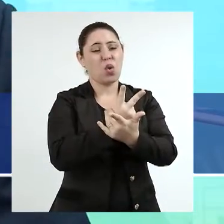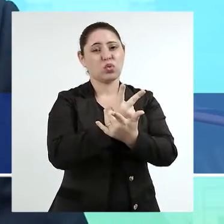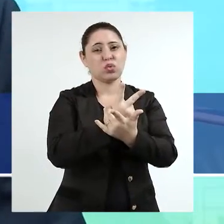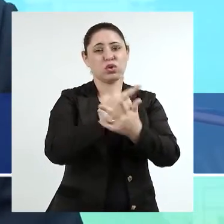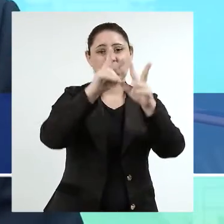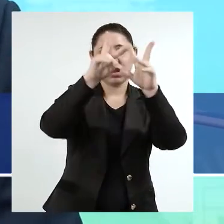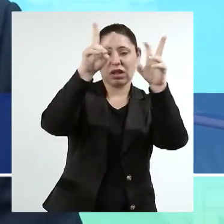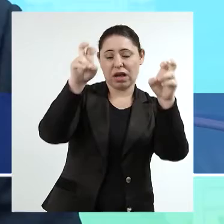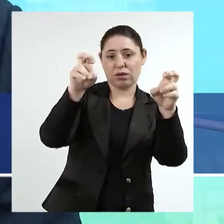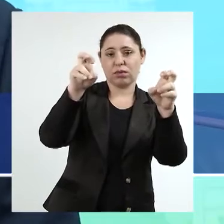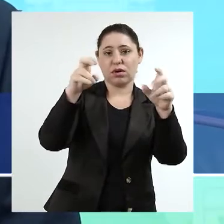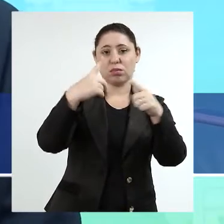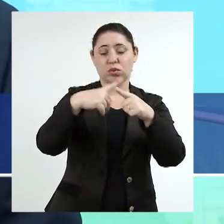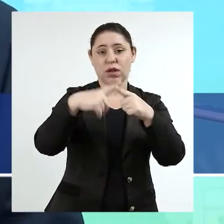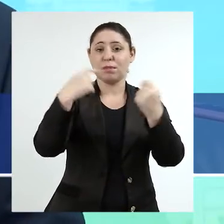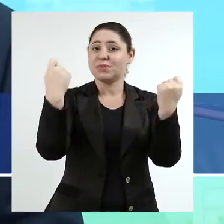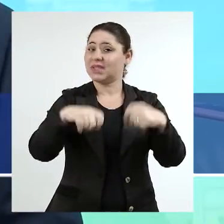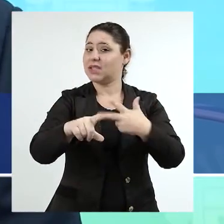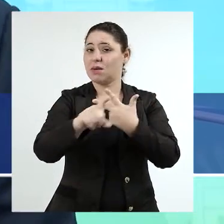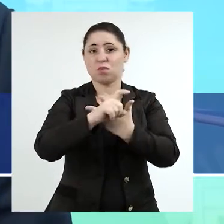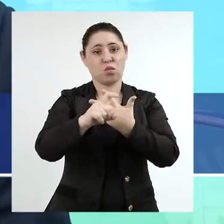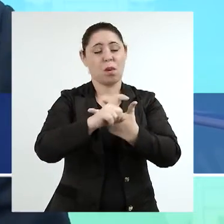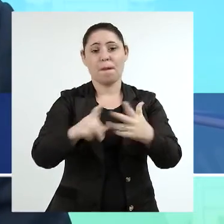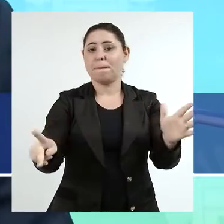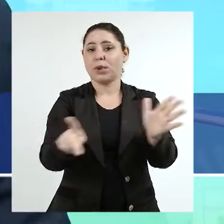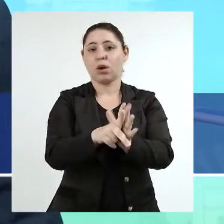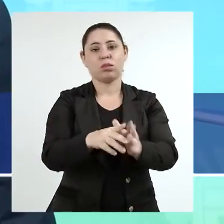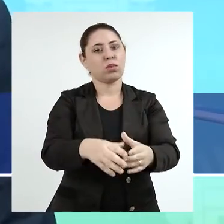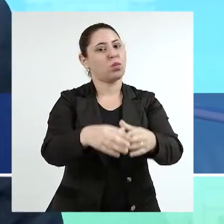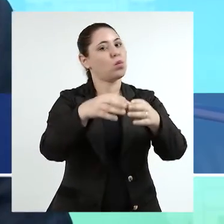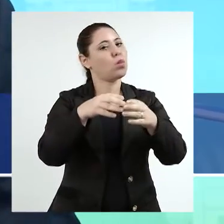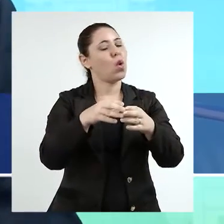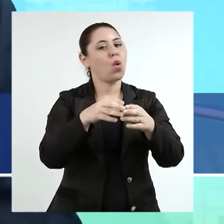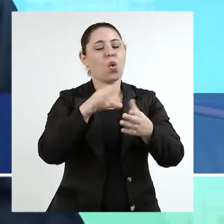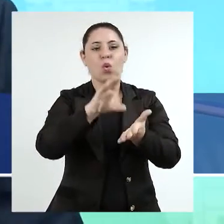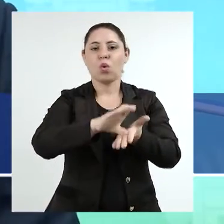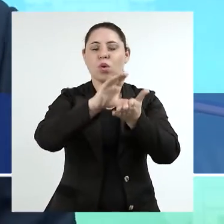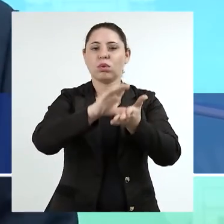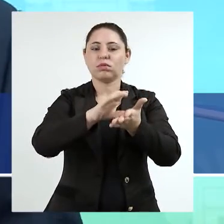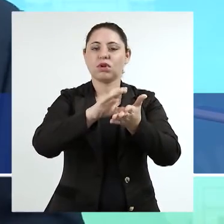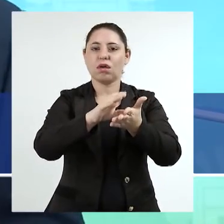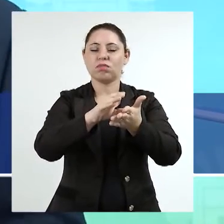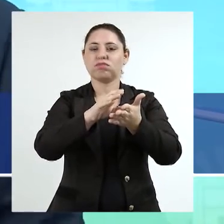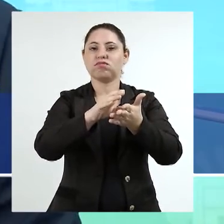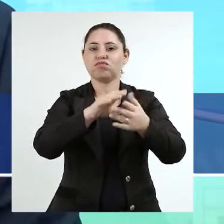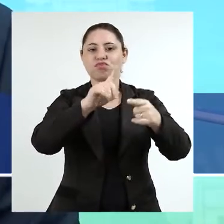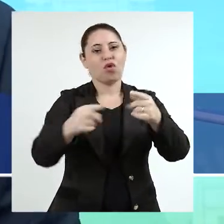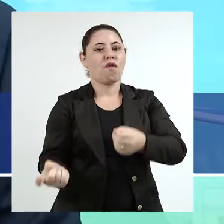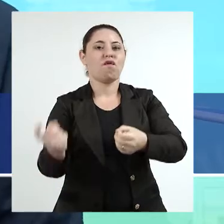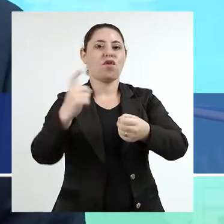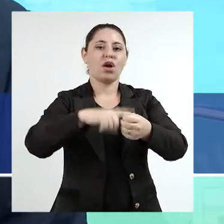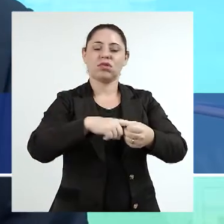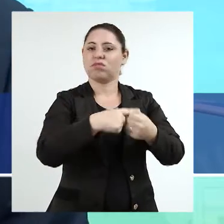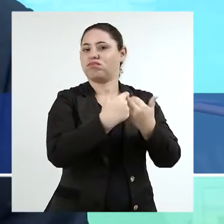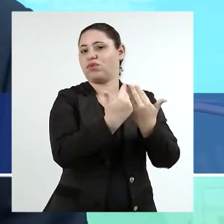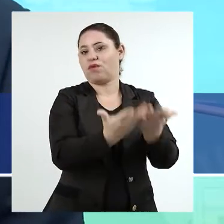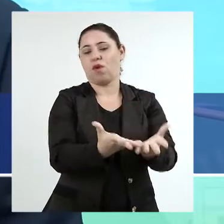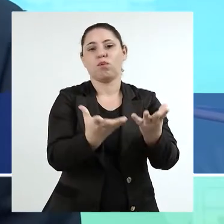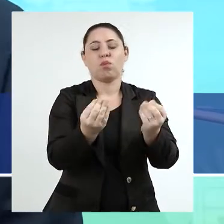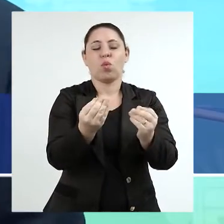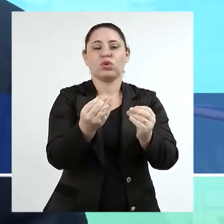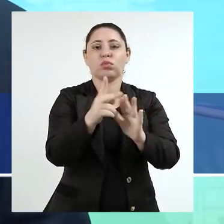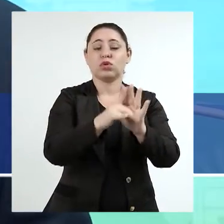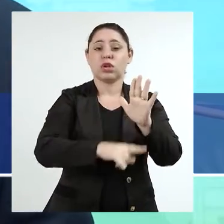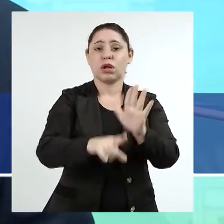porque são projetos que têm que ser iniciativa do Executivo. E com isso a comissão acaba que barrando muitos projetos nesse sentido,